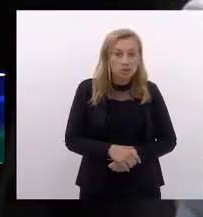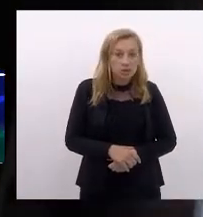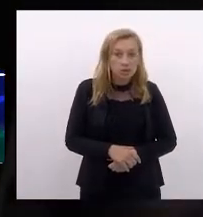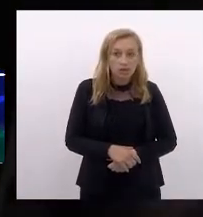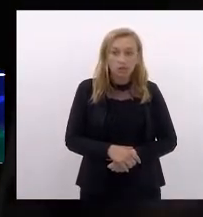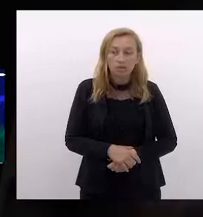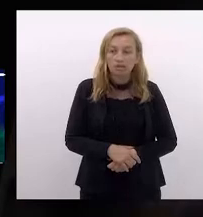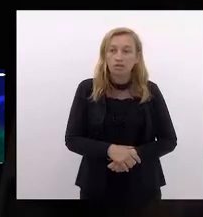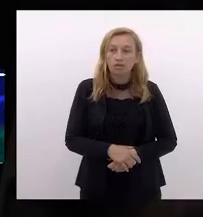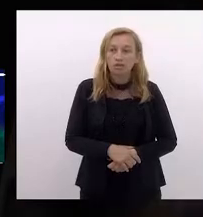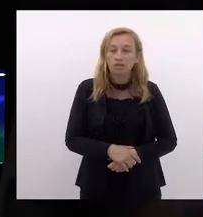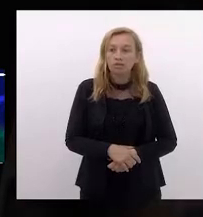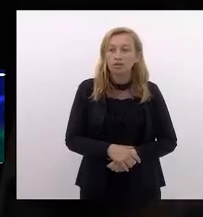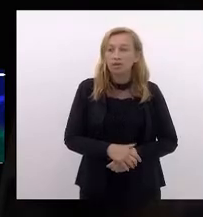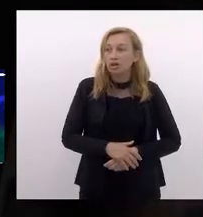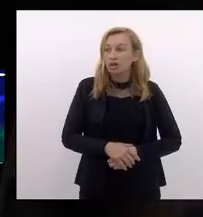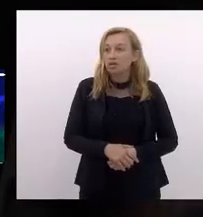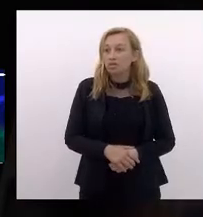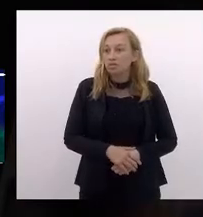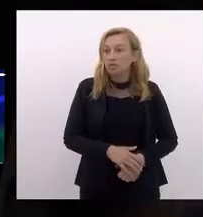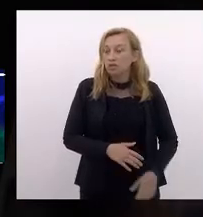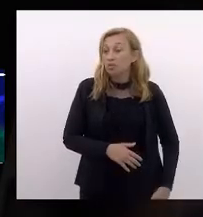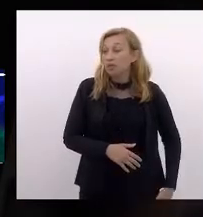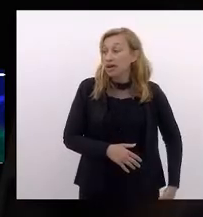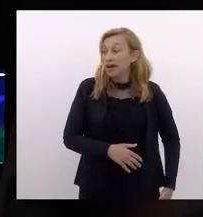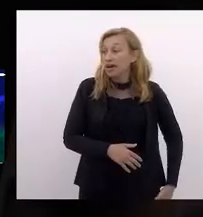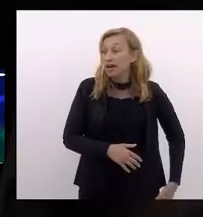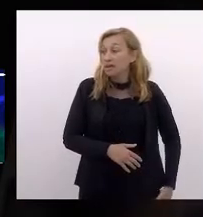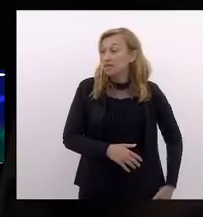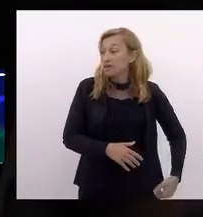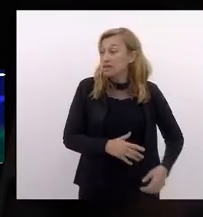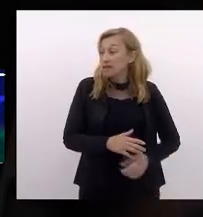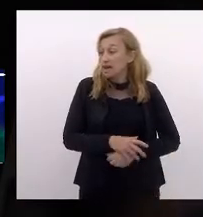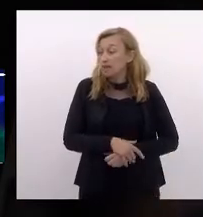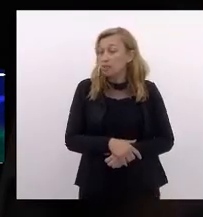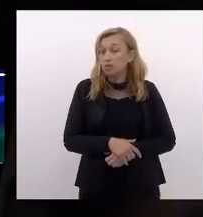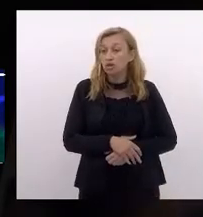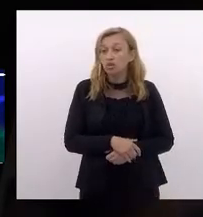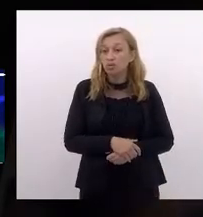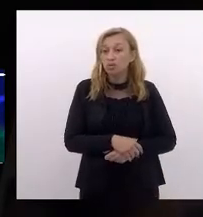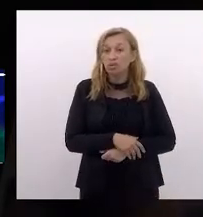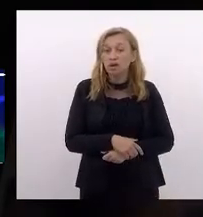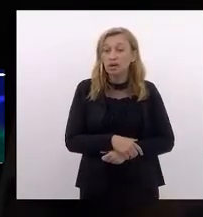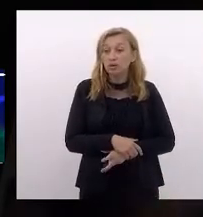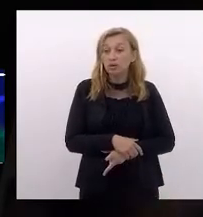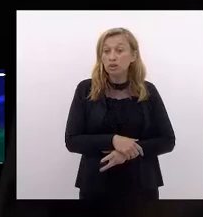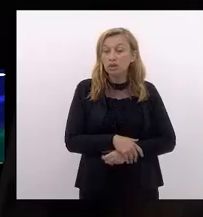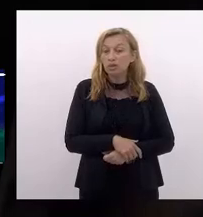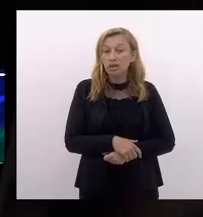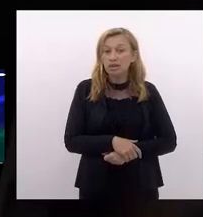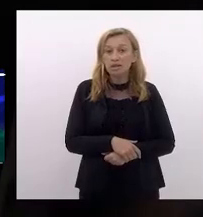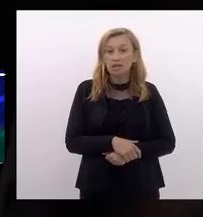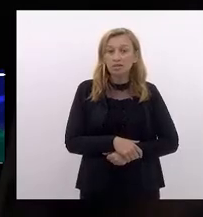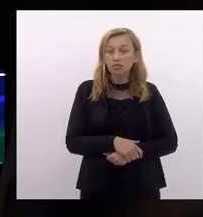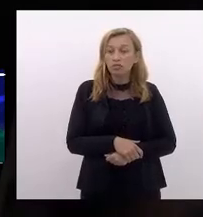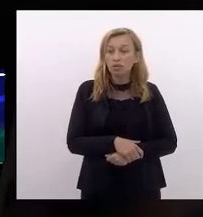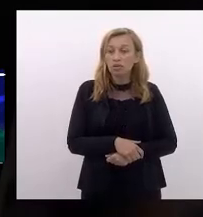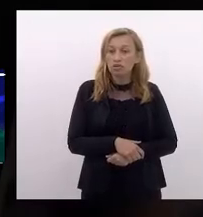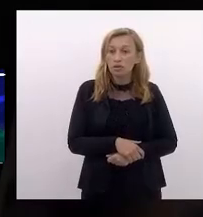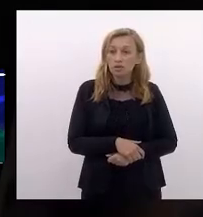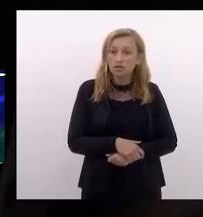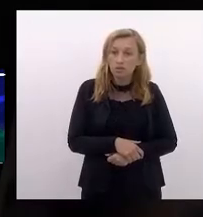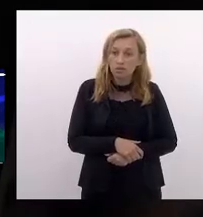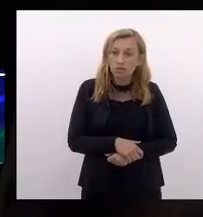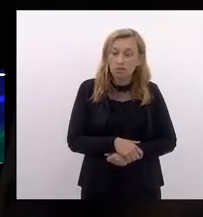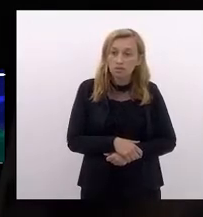fotografando quadro aí evidentemente é um quadro distorcido tá em filma fotografa o